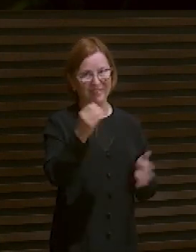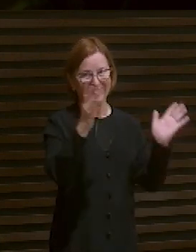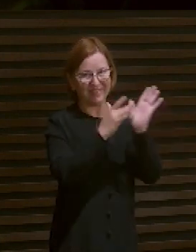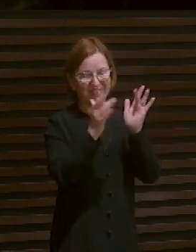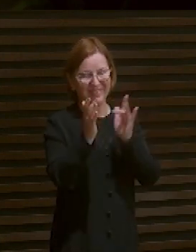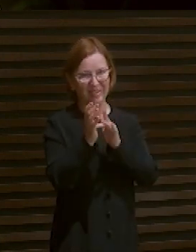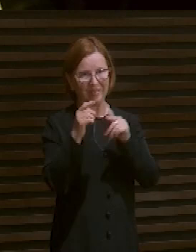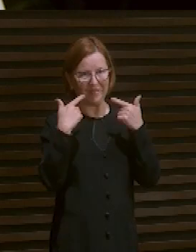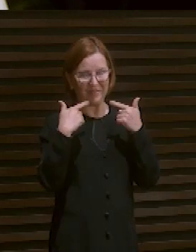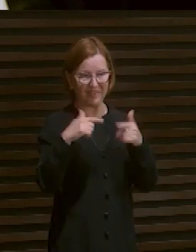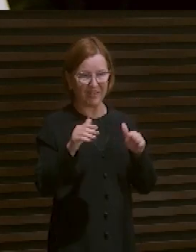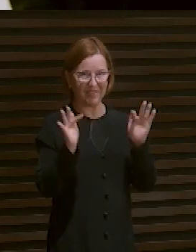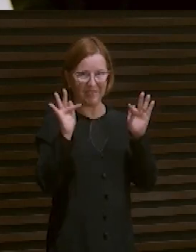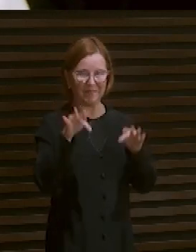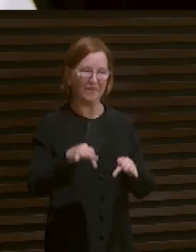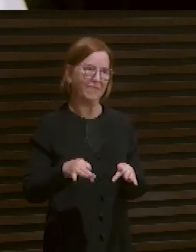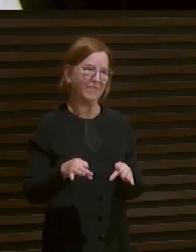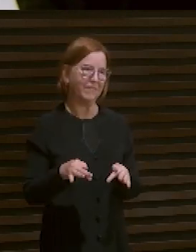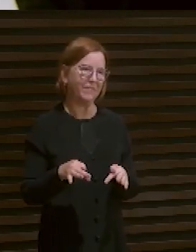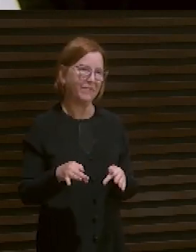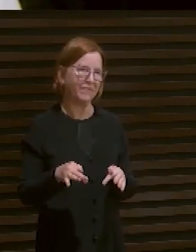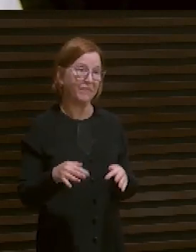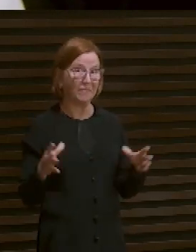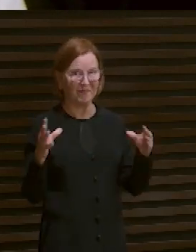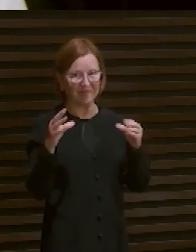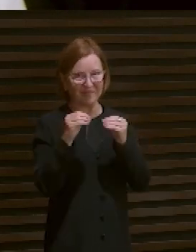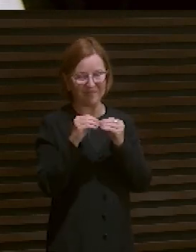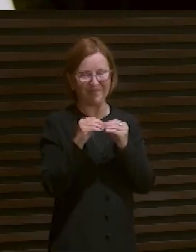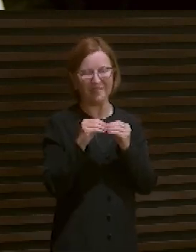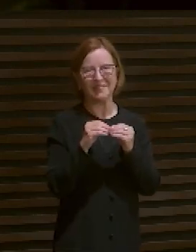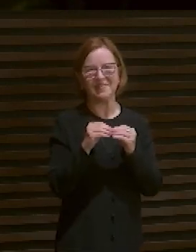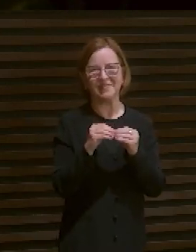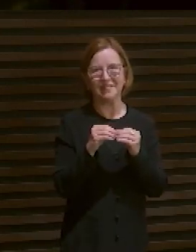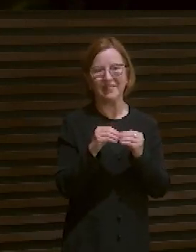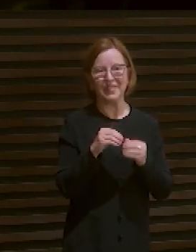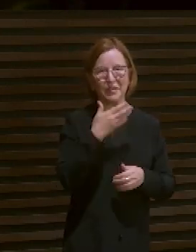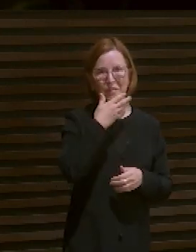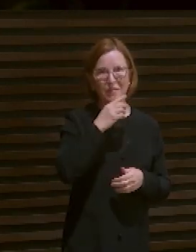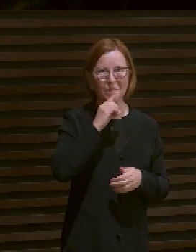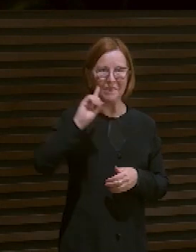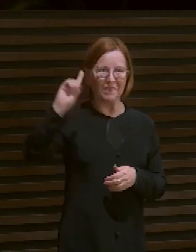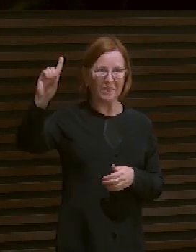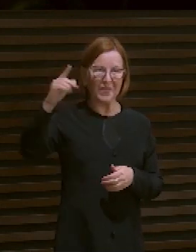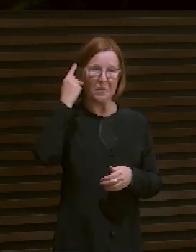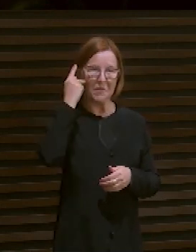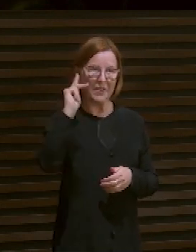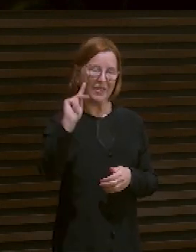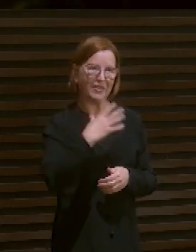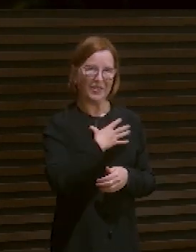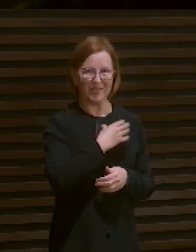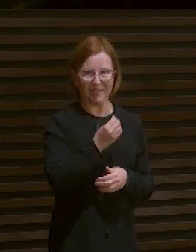linguagem final e conclusiva do Pai para os seus